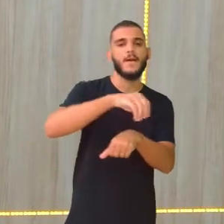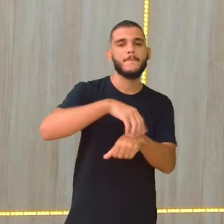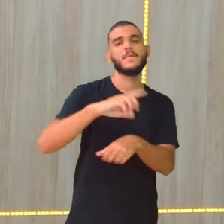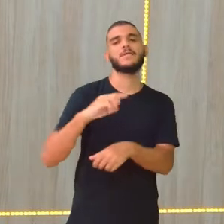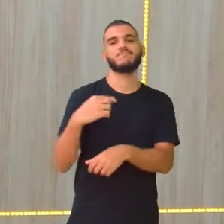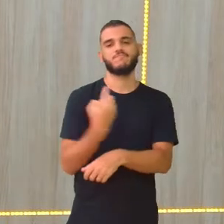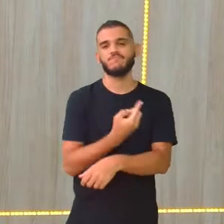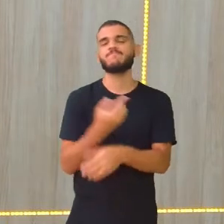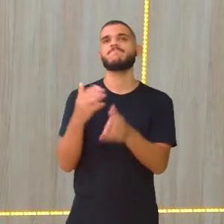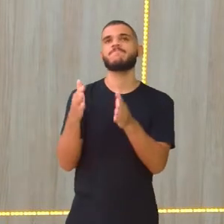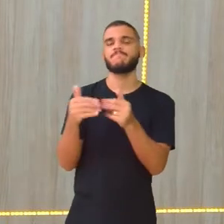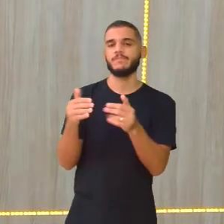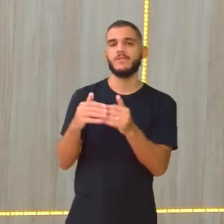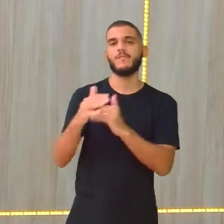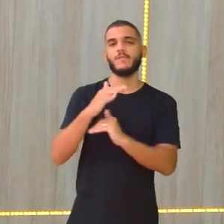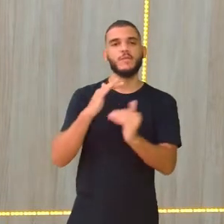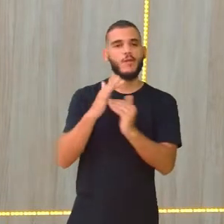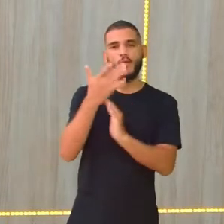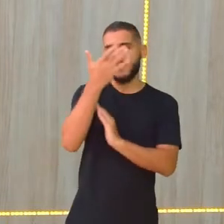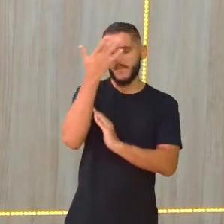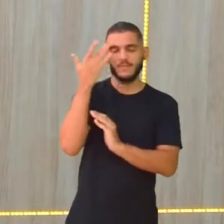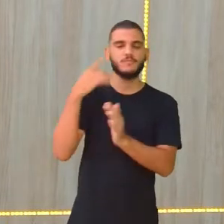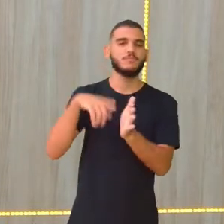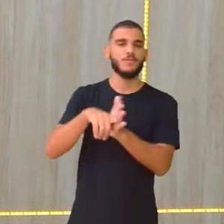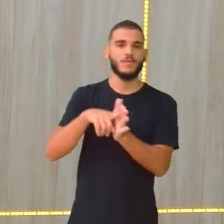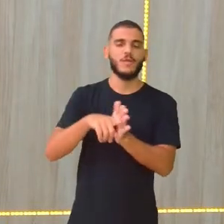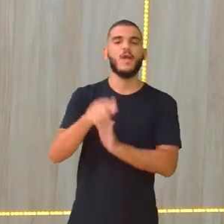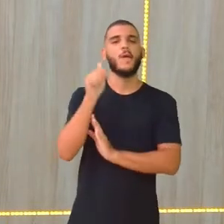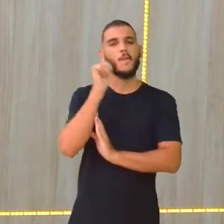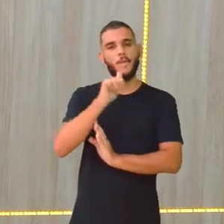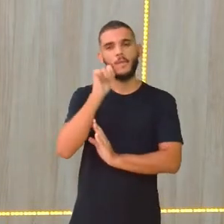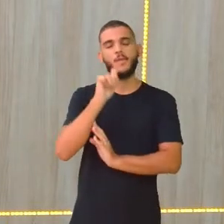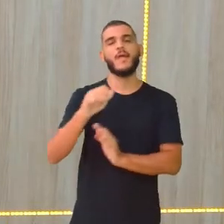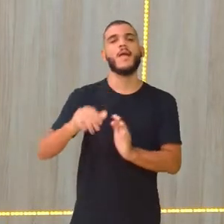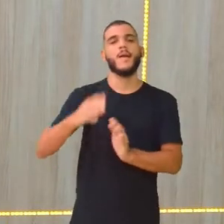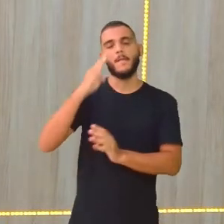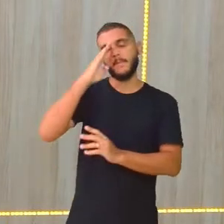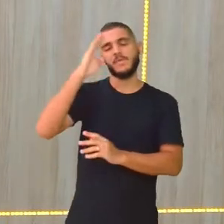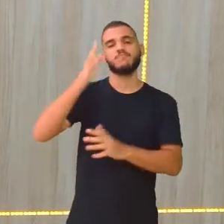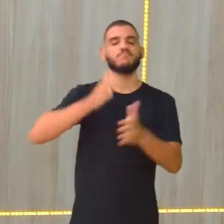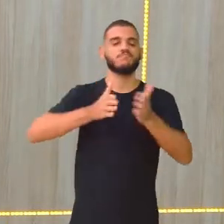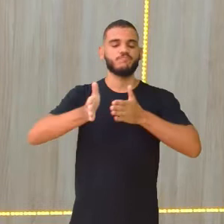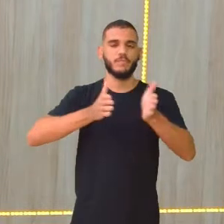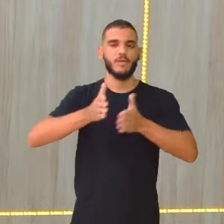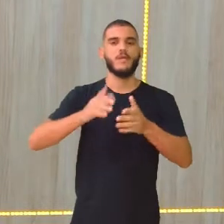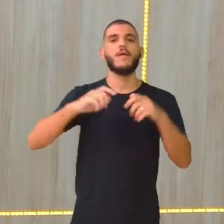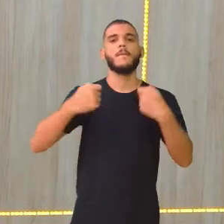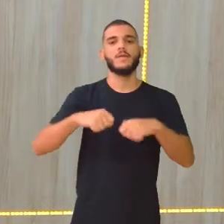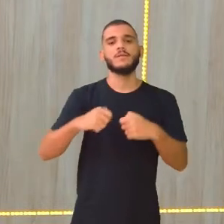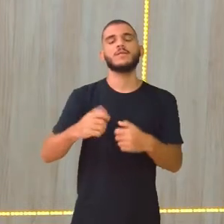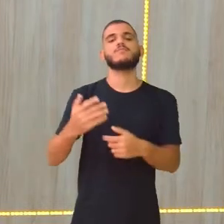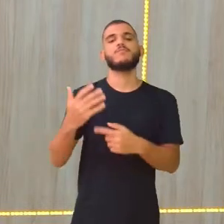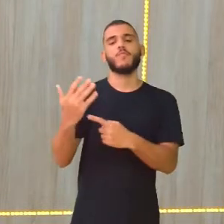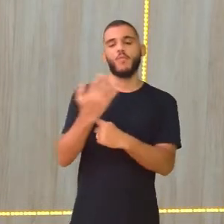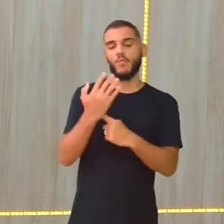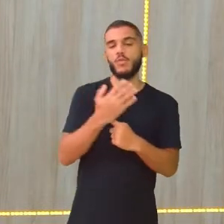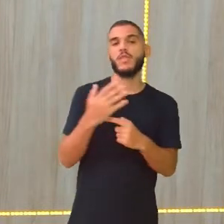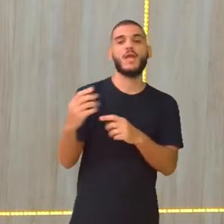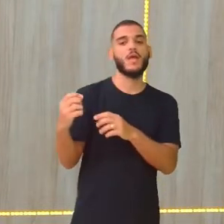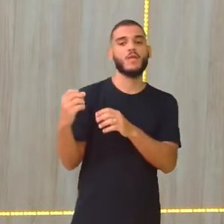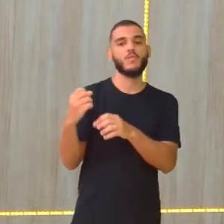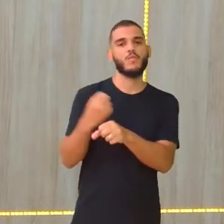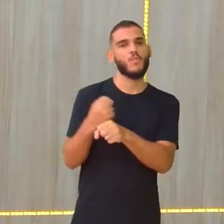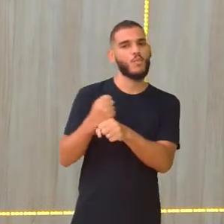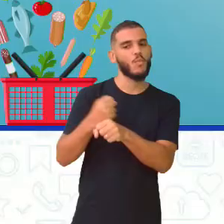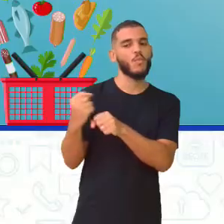né? De todos procurarem, todas nós mulheres, principalmente nesse período. Vamos nos cuidar o ano inteiro. Mas se tem aí, olha, com maior facilidade essa